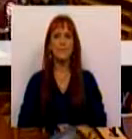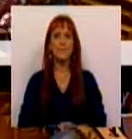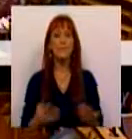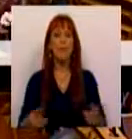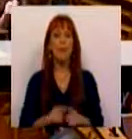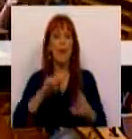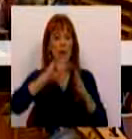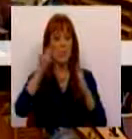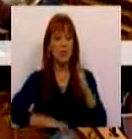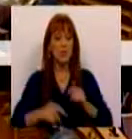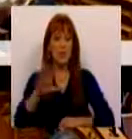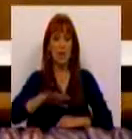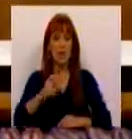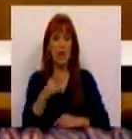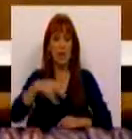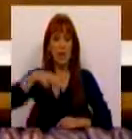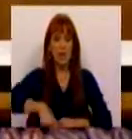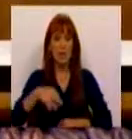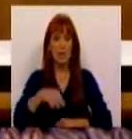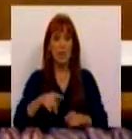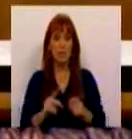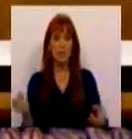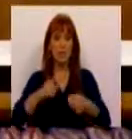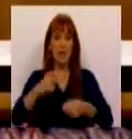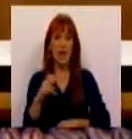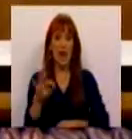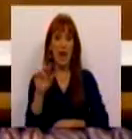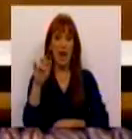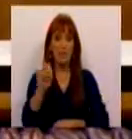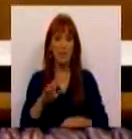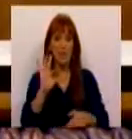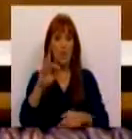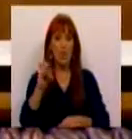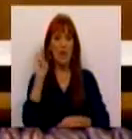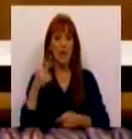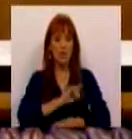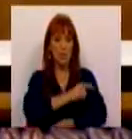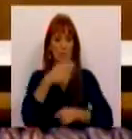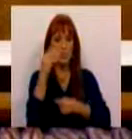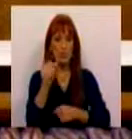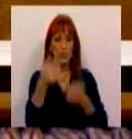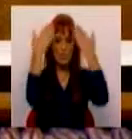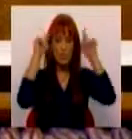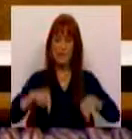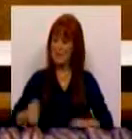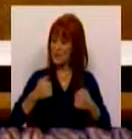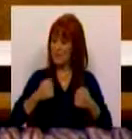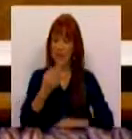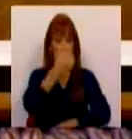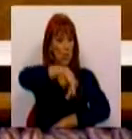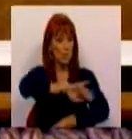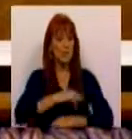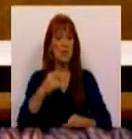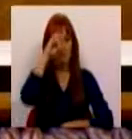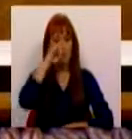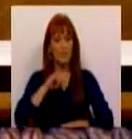A Convenção Nacional da ANP, em parceria com a ANAF, sobre os 40 anos do poder local democrático, realizado este sábado em Coimbra,